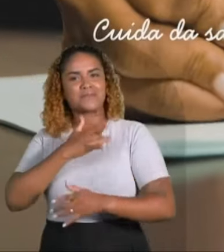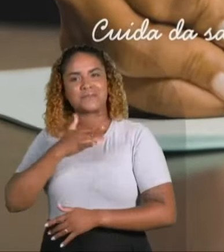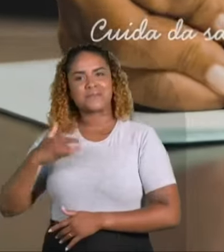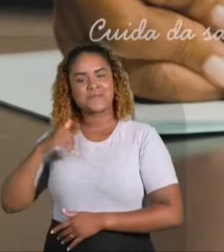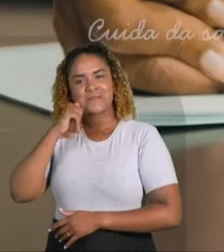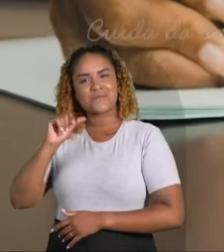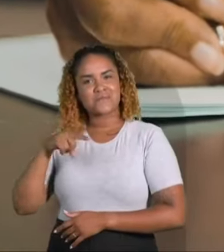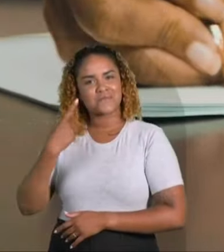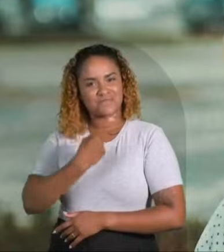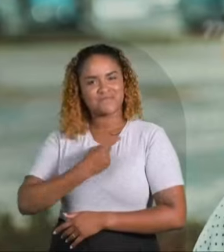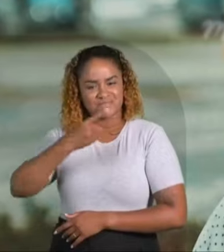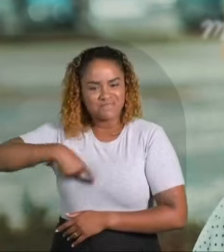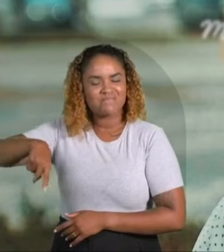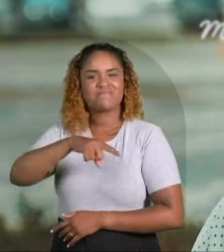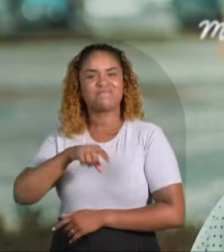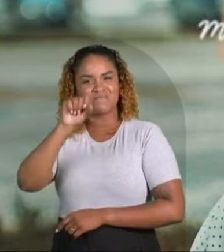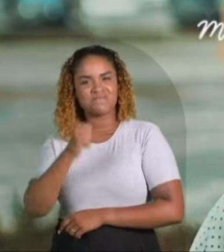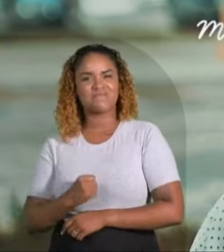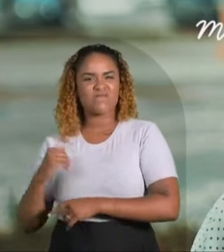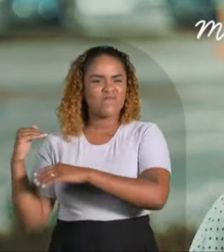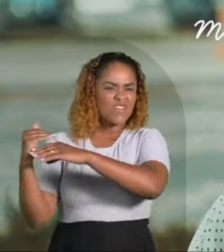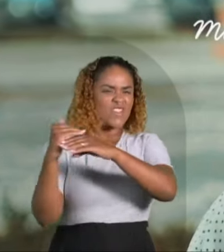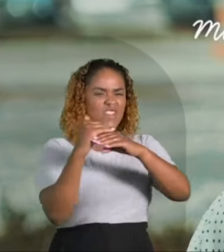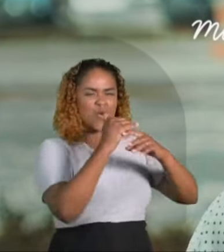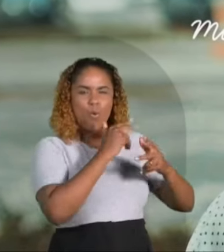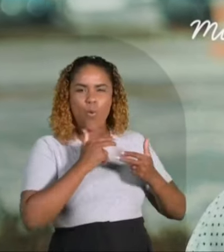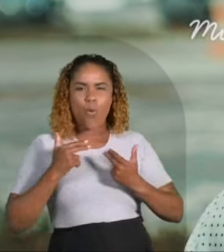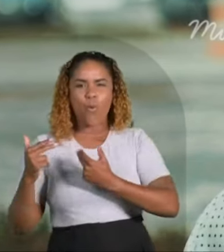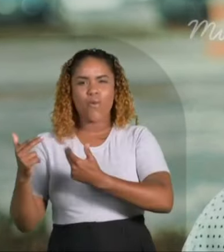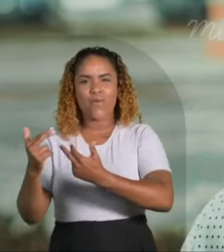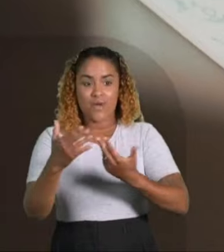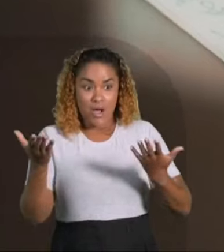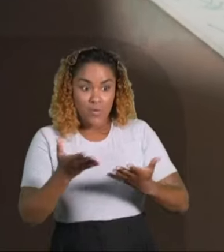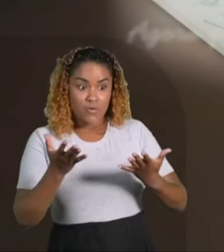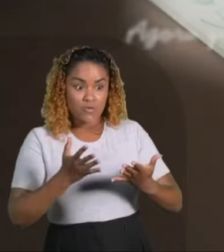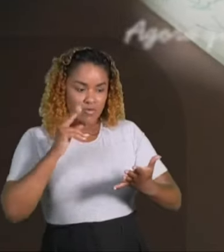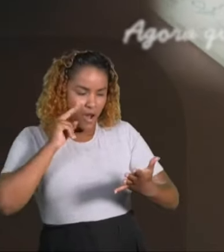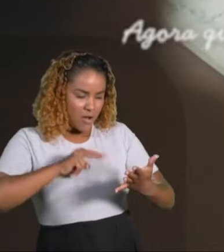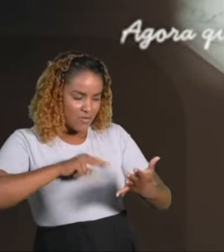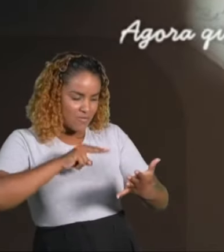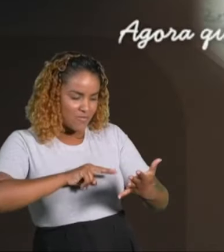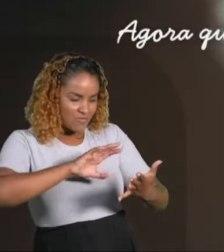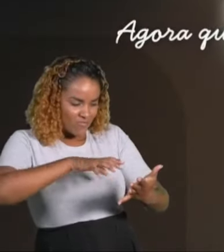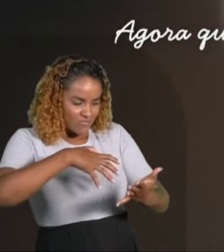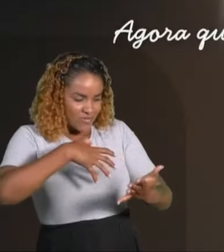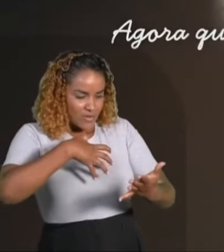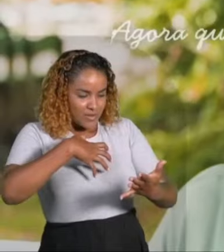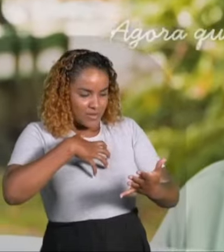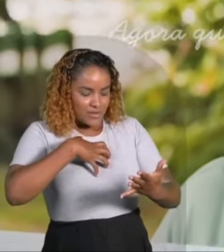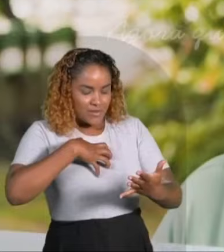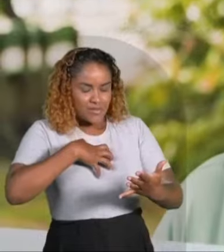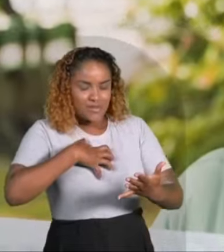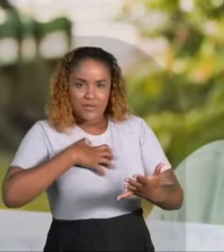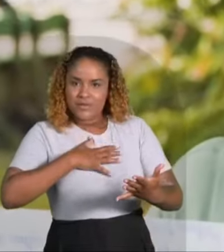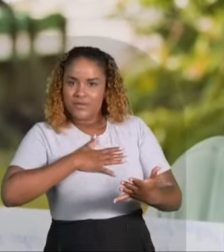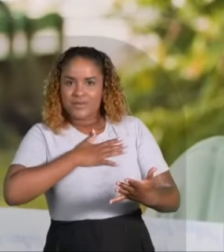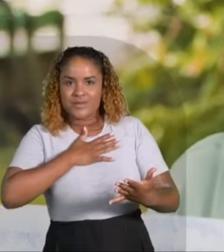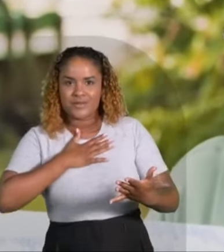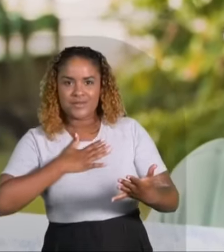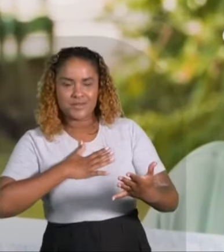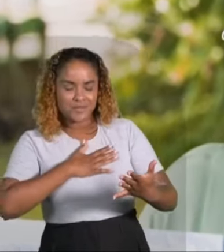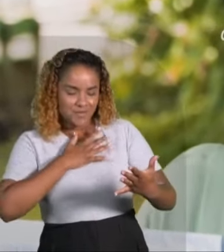nosso Sergipe. Mulheres tantas, iguais a mim. Agora que leu esta carta, filha, do